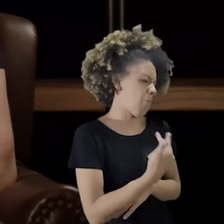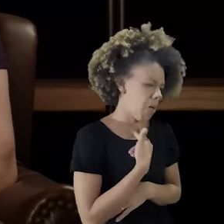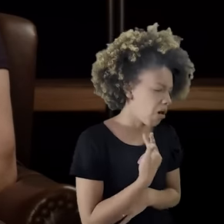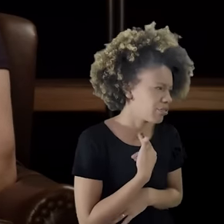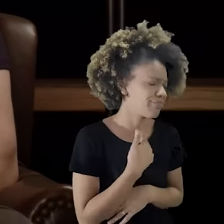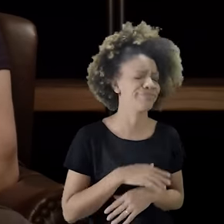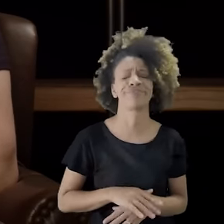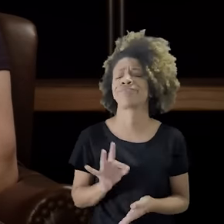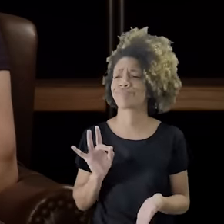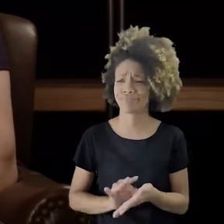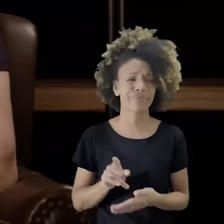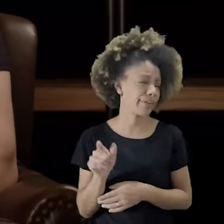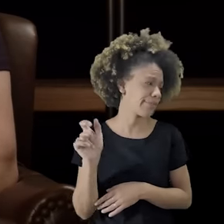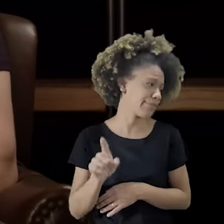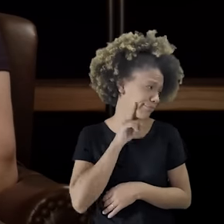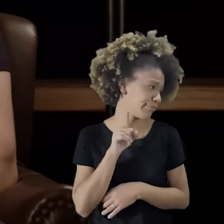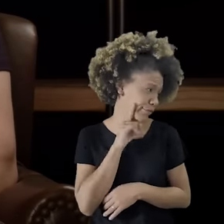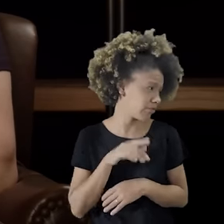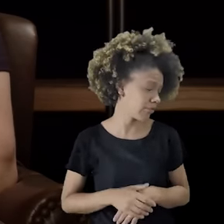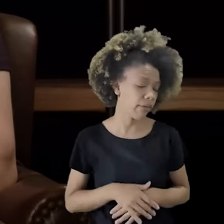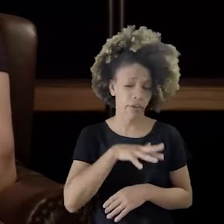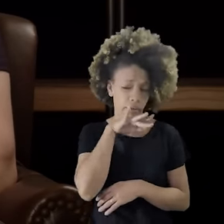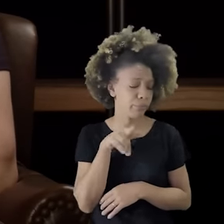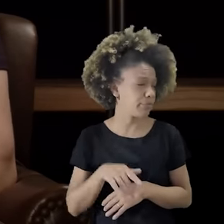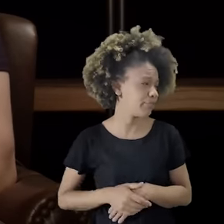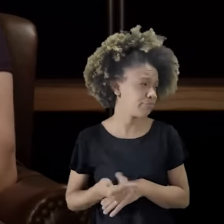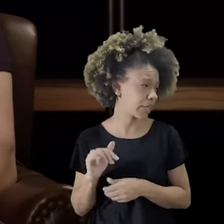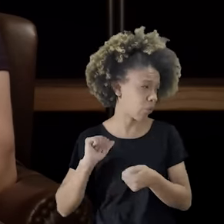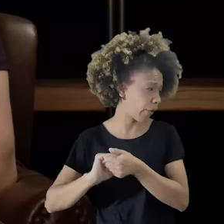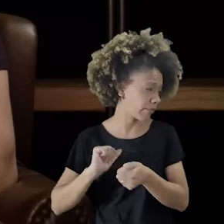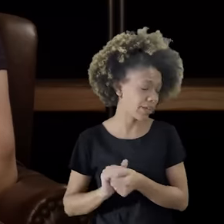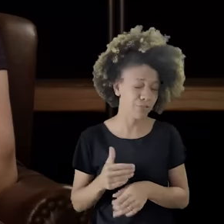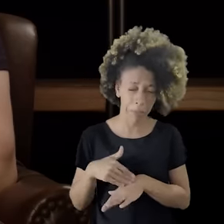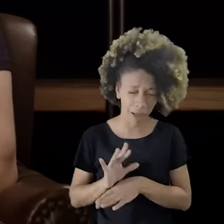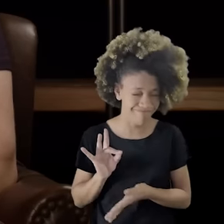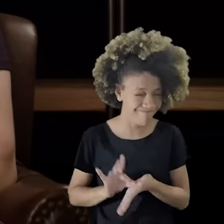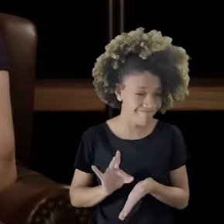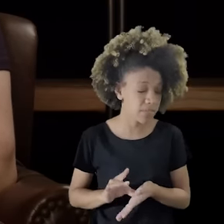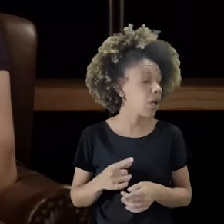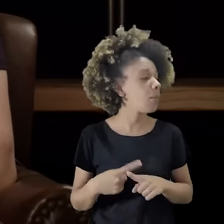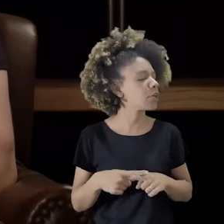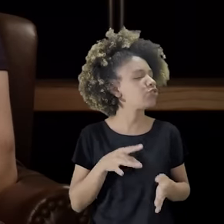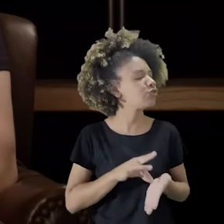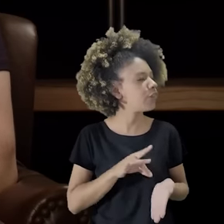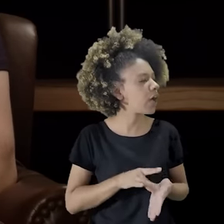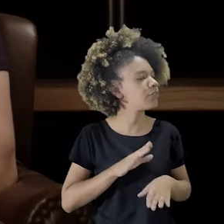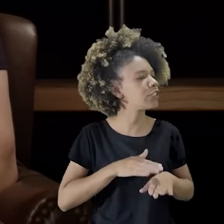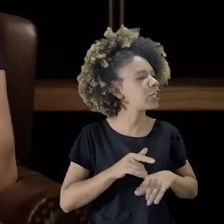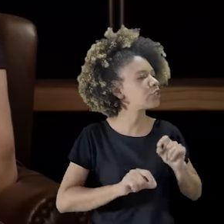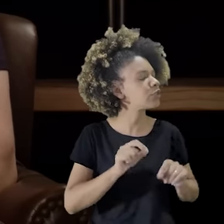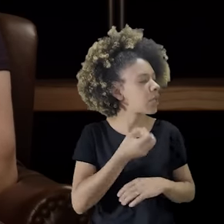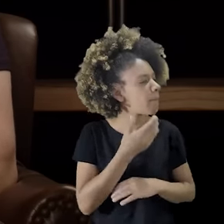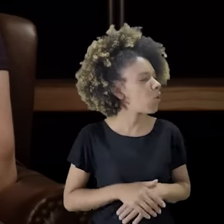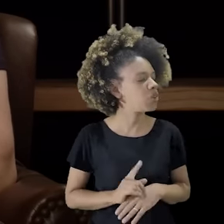mas eu tenho certeza que essa pessoa no dia a dia é uma pessoa muito ruim mas eu tenho certeza porque quem tá de fato fazendo coisa